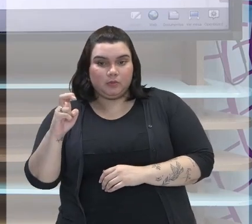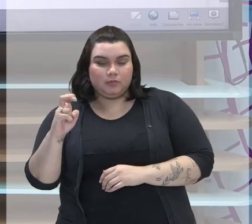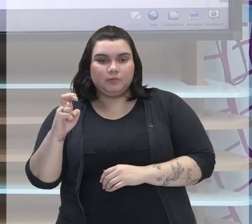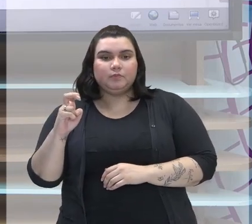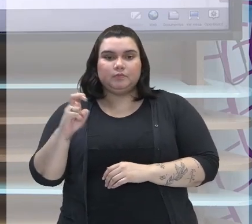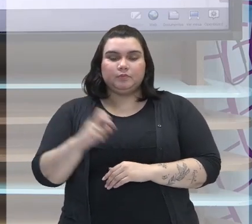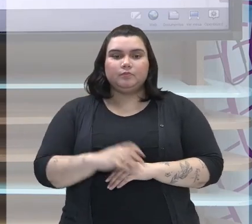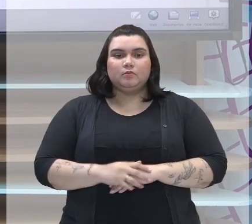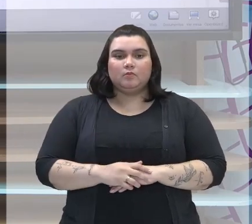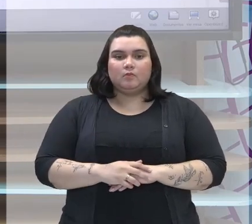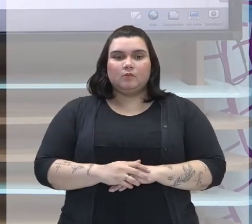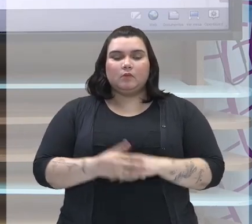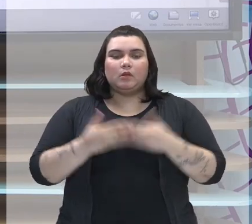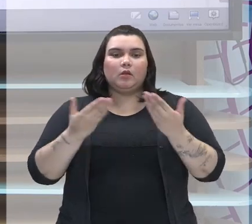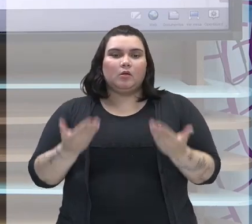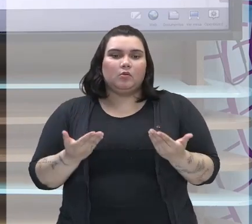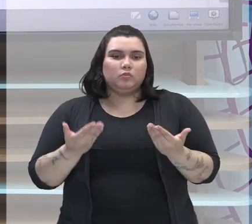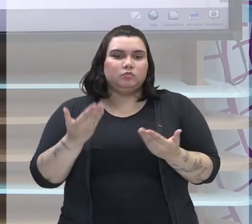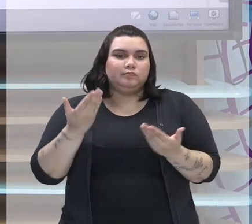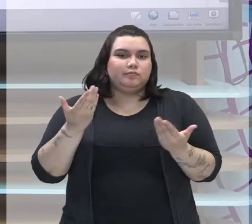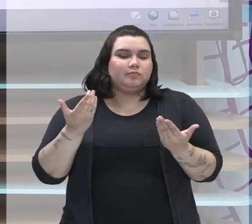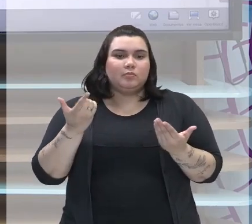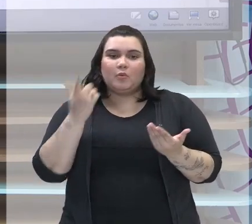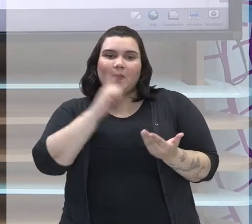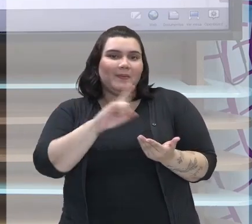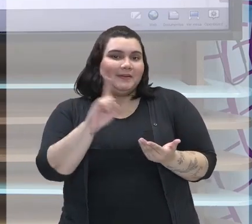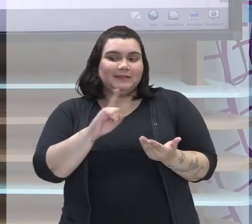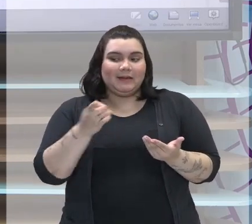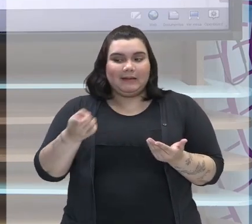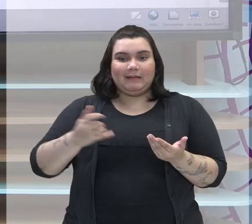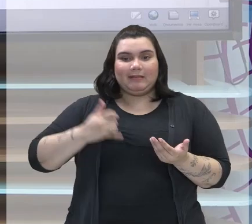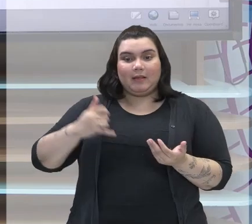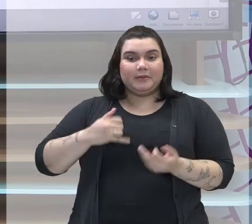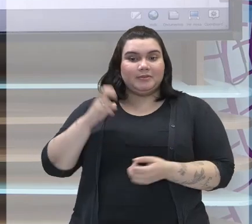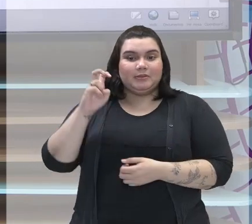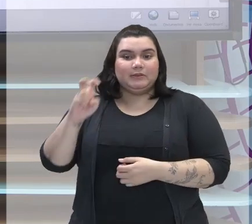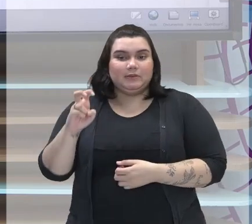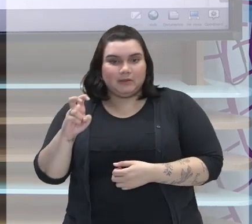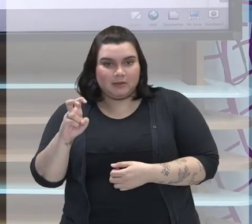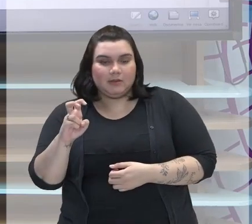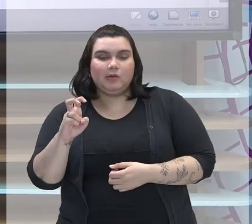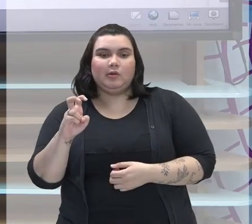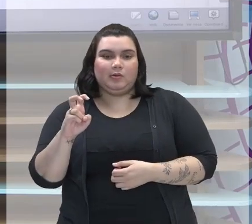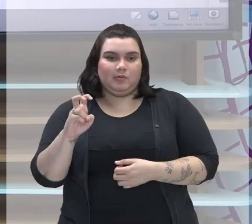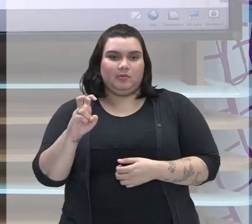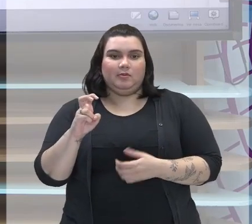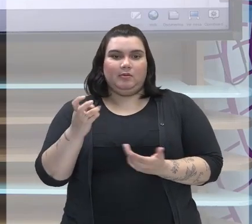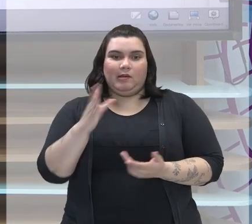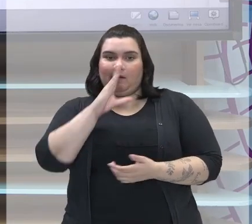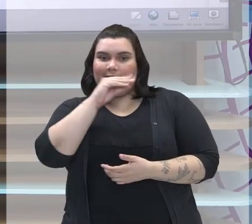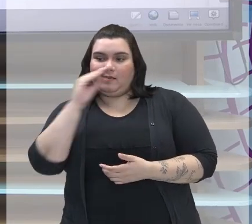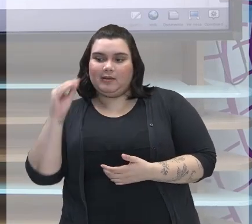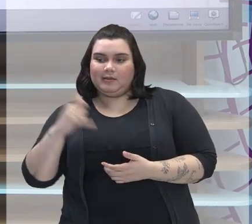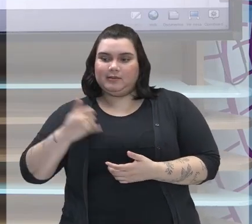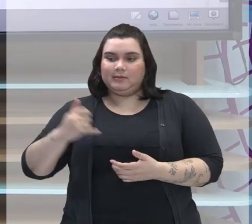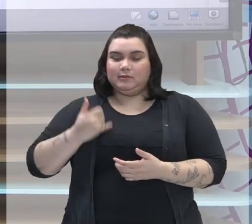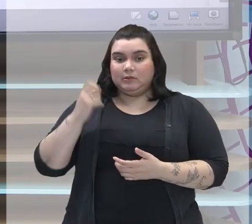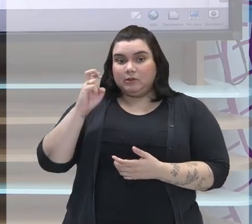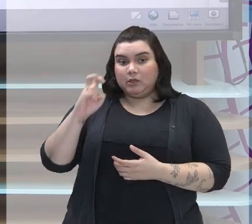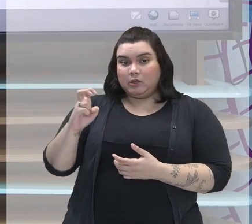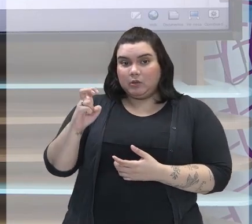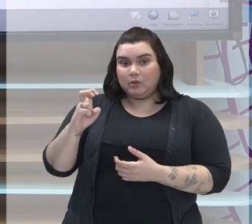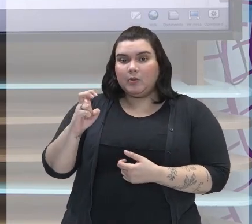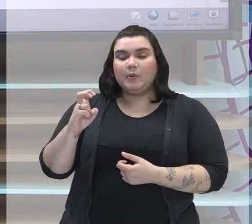Então, não haveria possibilidade, né, lógica de uma criança de 5 anos